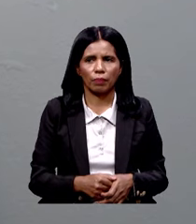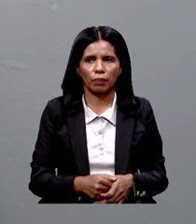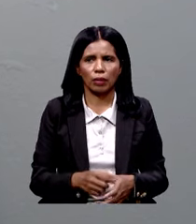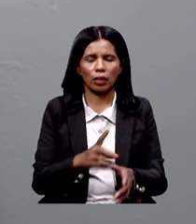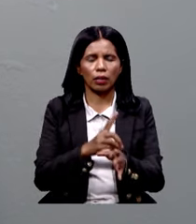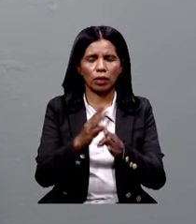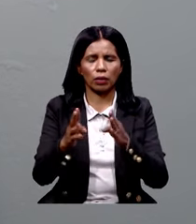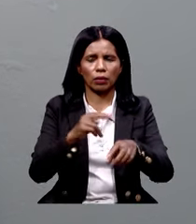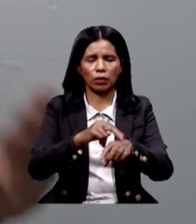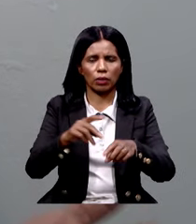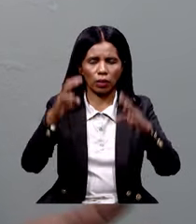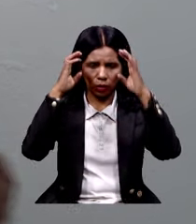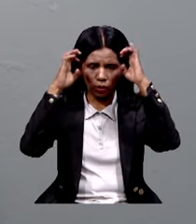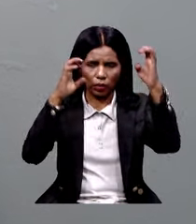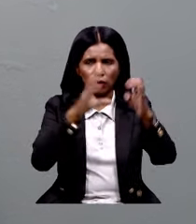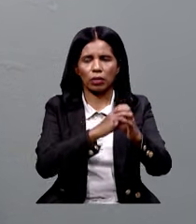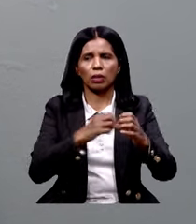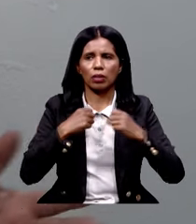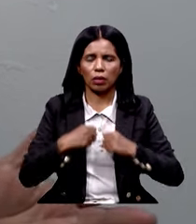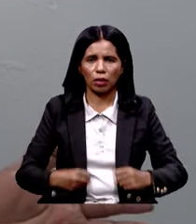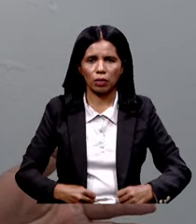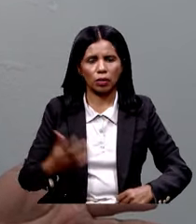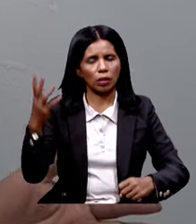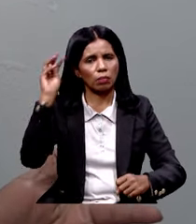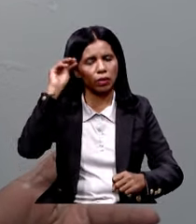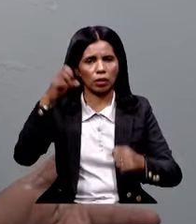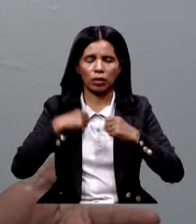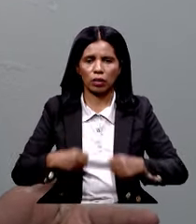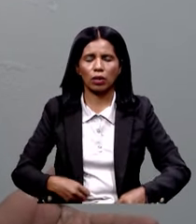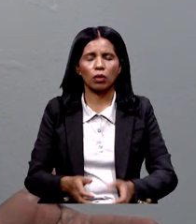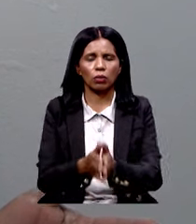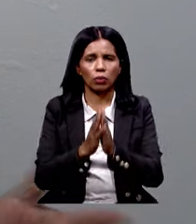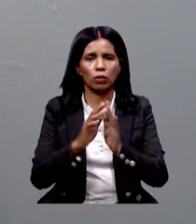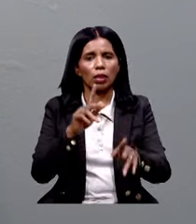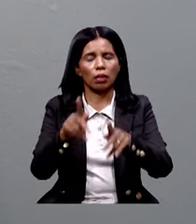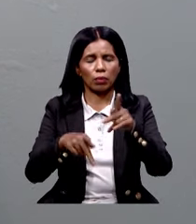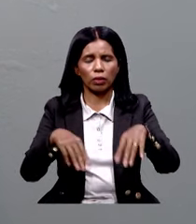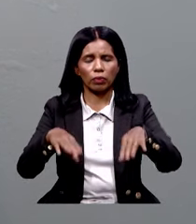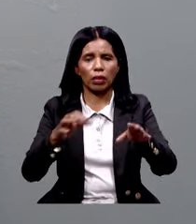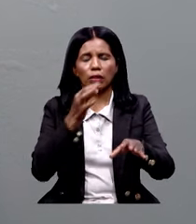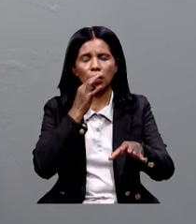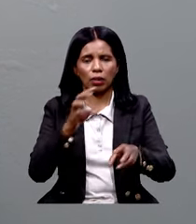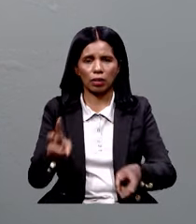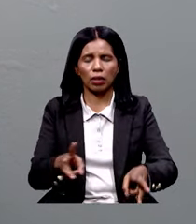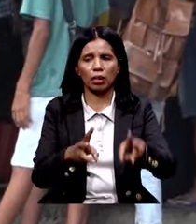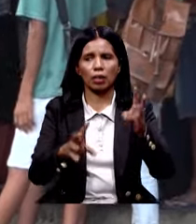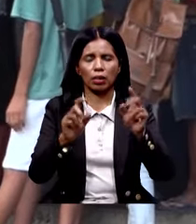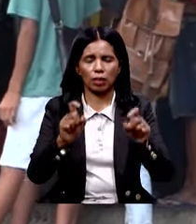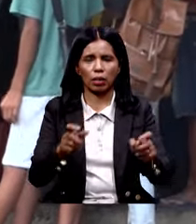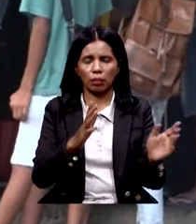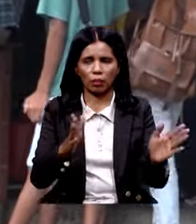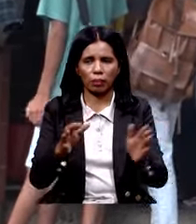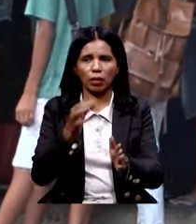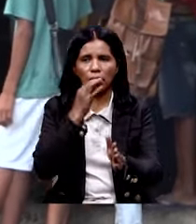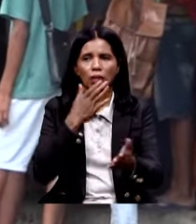Diretor Nasional Educação no Promoção Saúde e Ministério Saúde, Rússia Negociante Sira Nebe Makfaang Hahan e Adala Ninin, tem que preparar